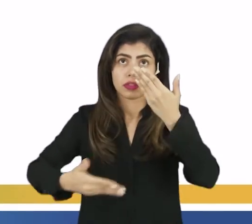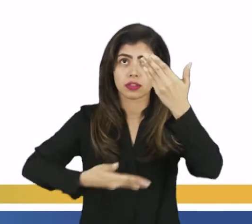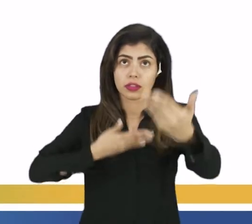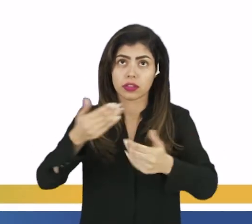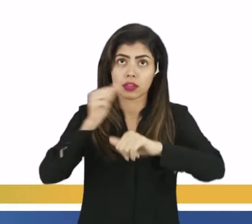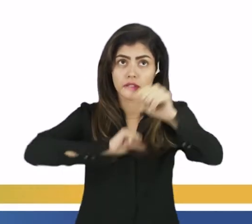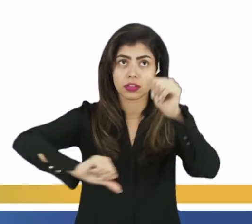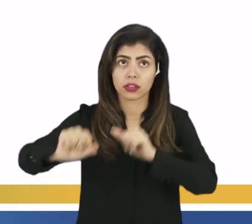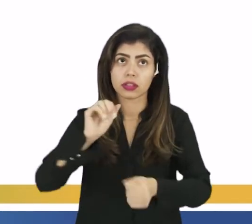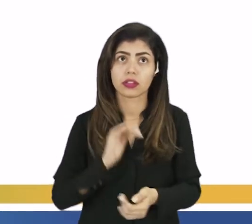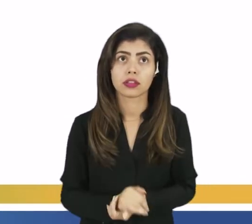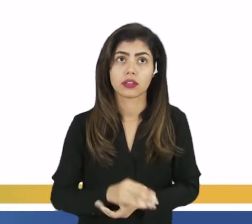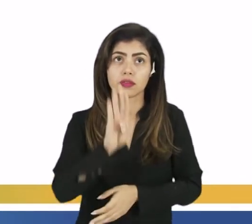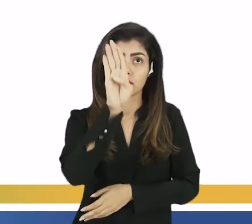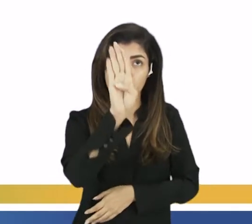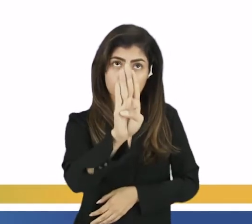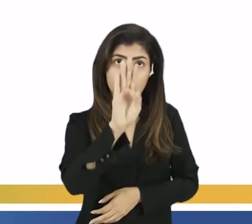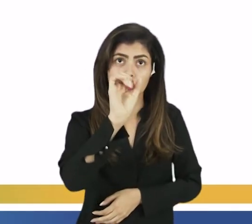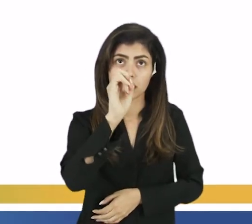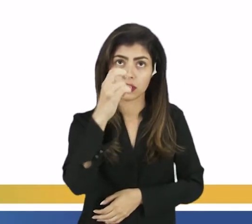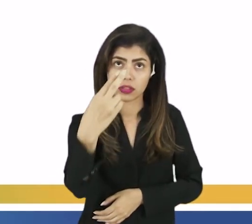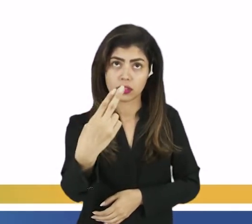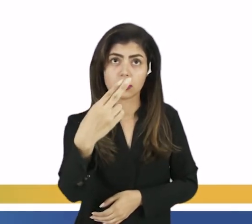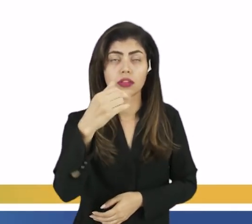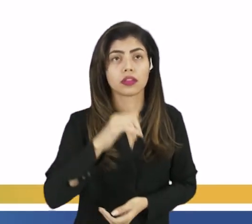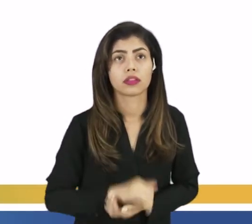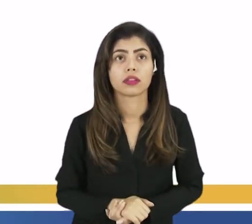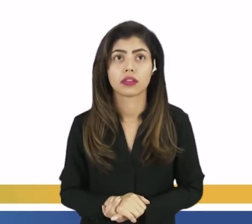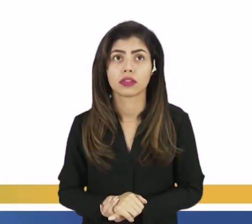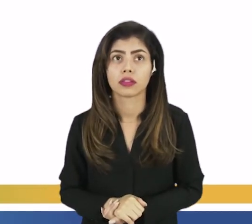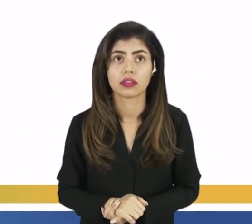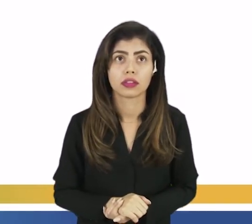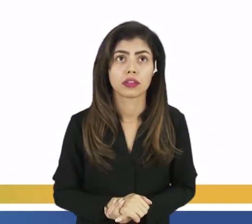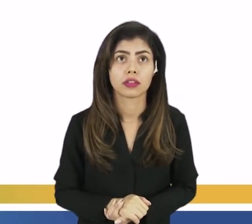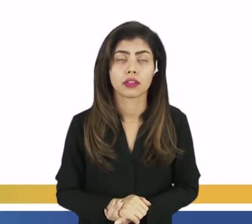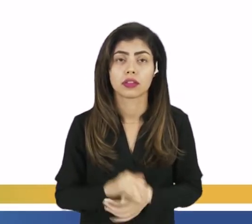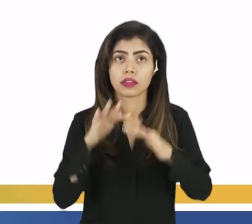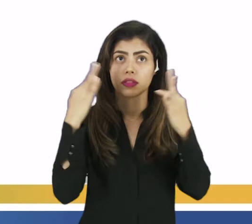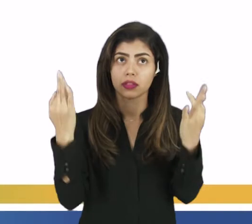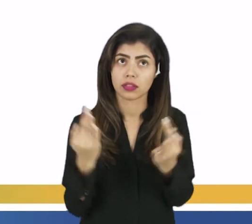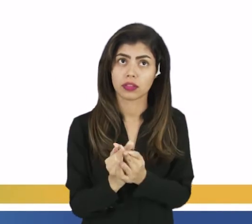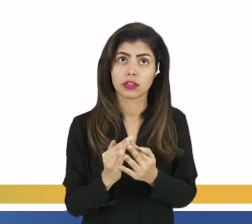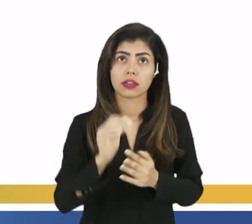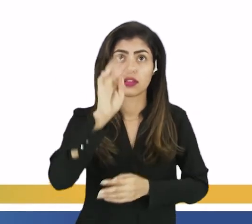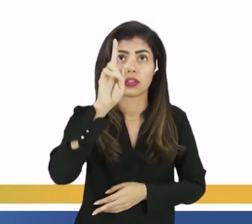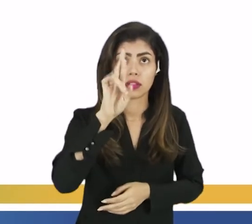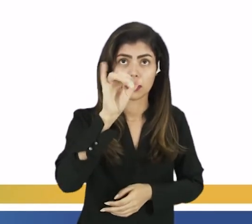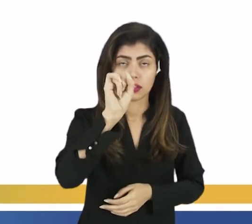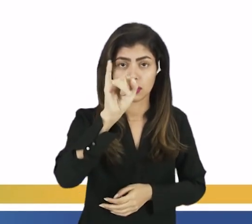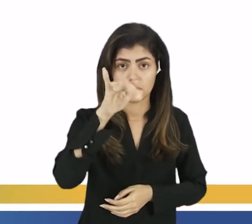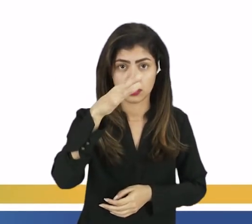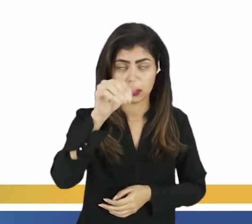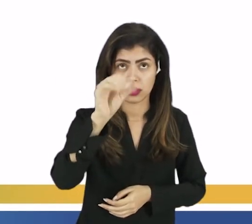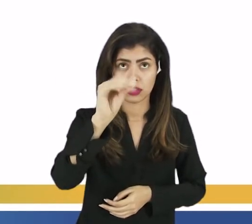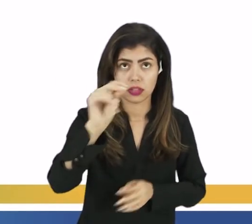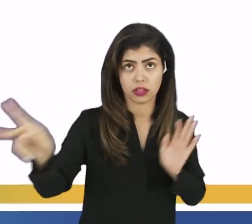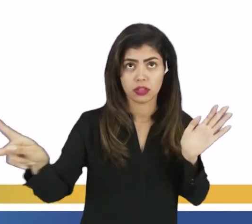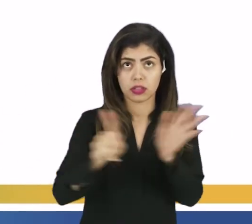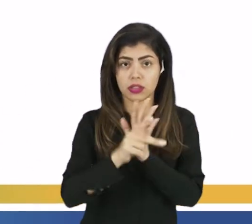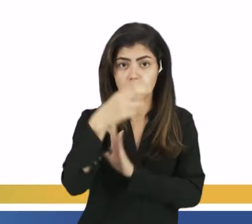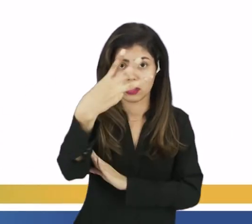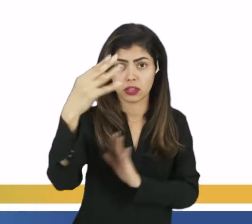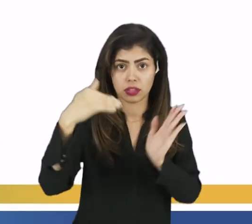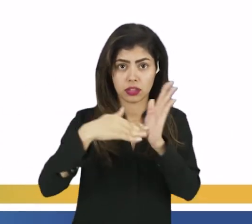transição Então as famílias B ou ou família dos elementos de transição são compostos